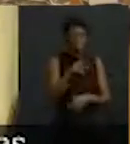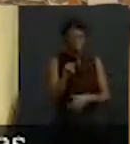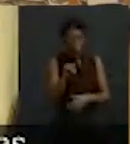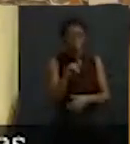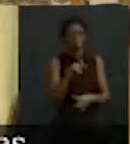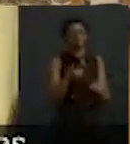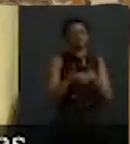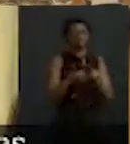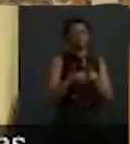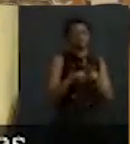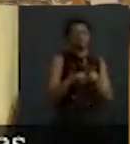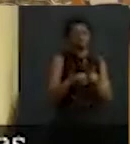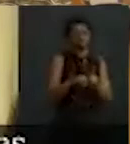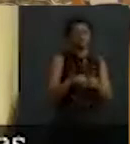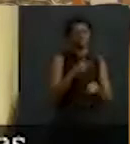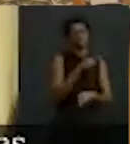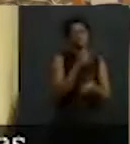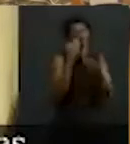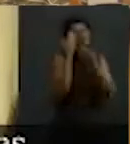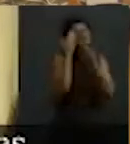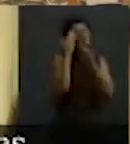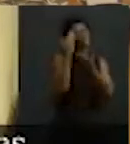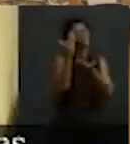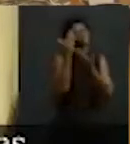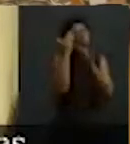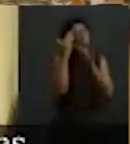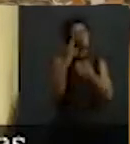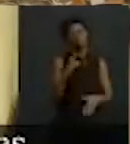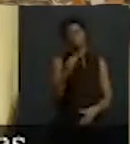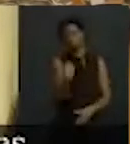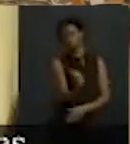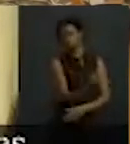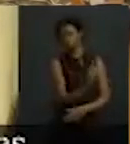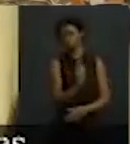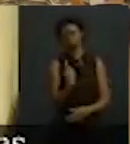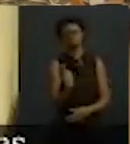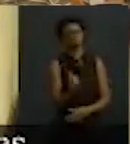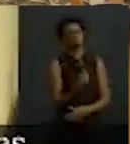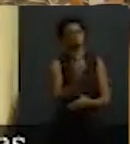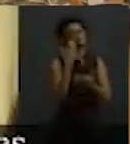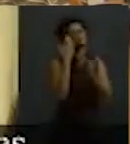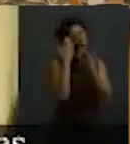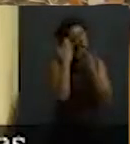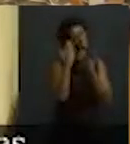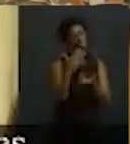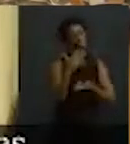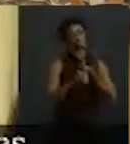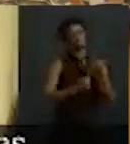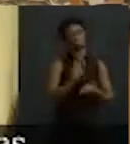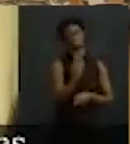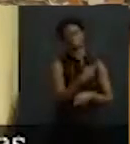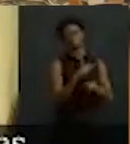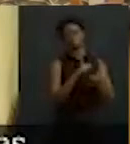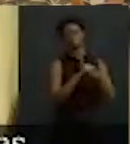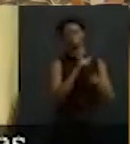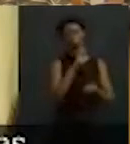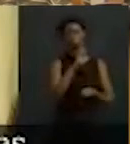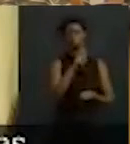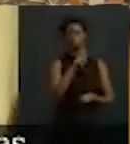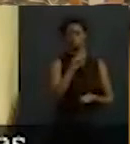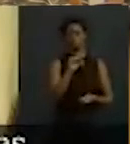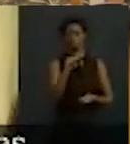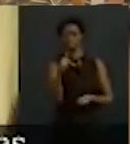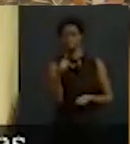pelo reconhecimento, pela gratidão de todos nós, pelo trabalho dele junto ao GAP Volta